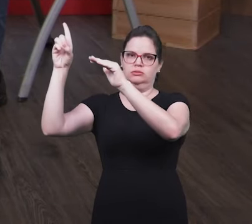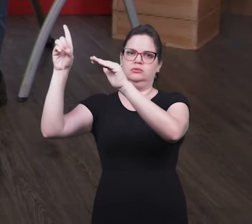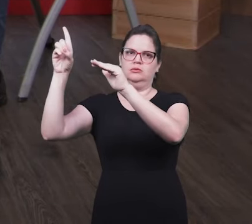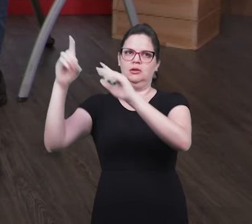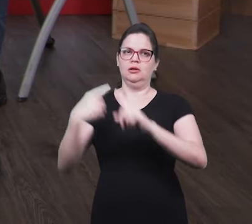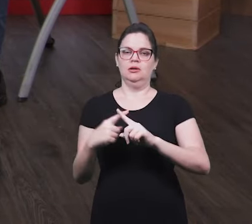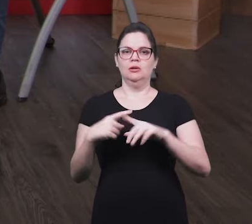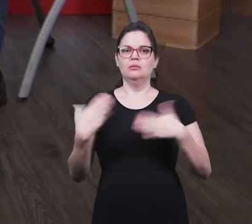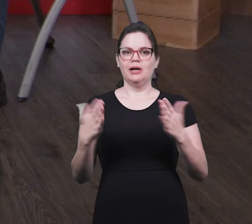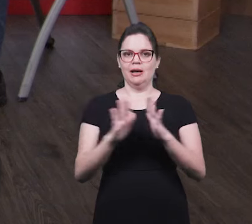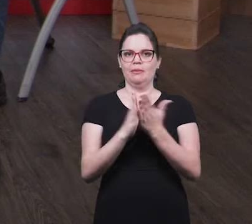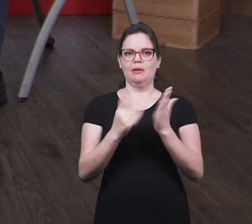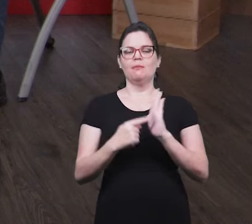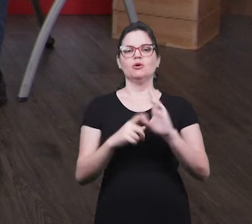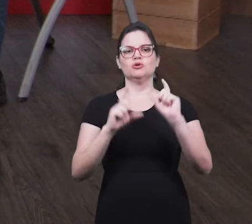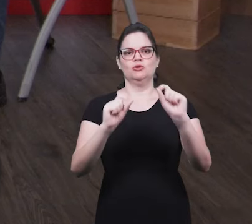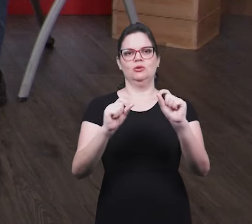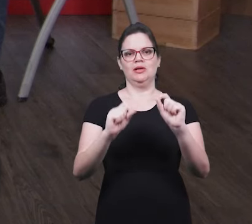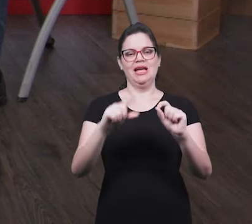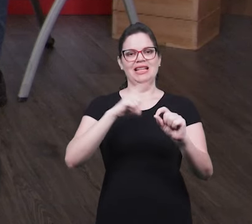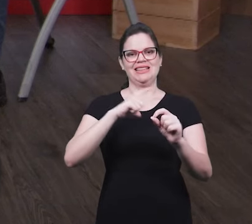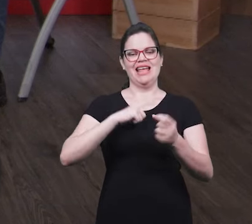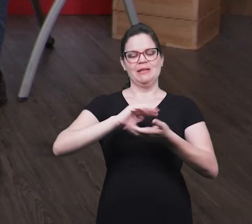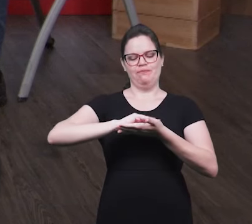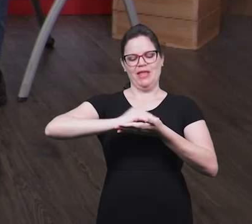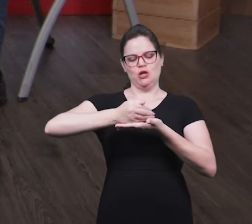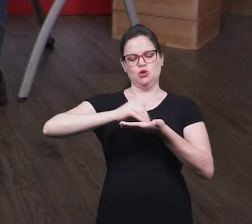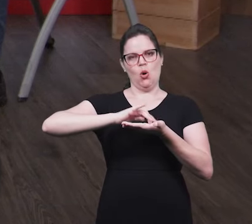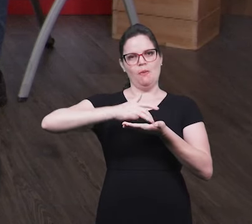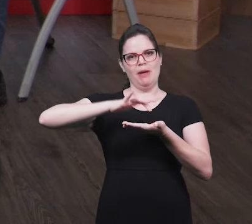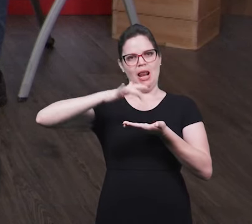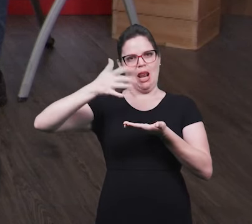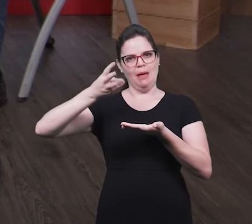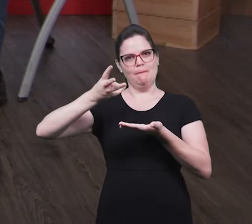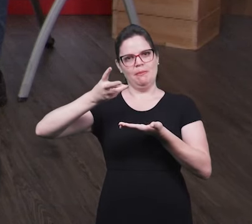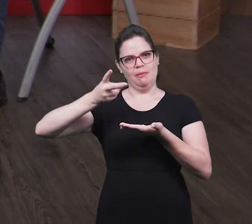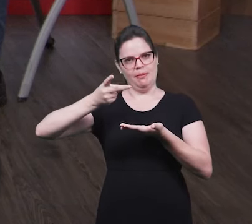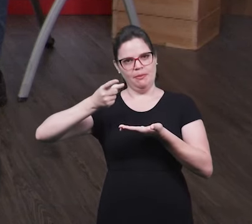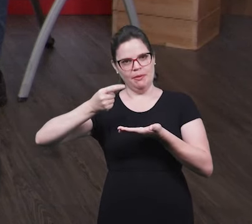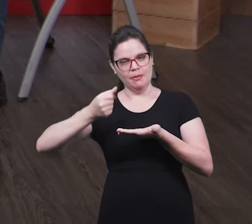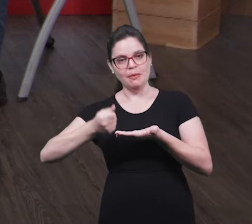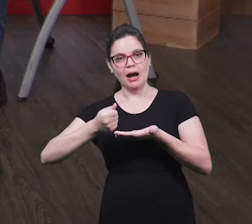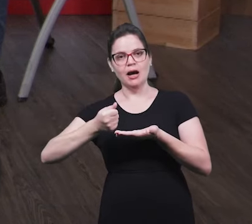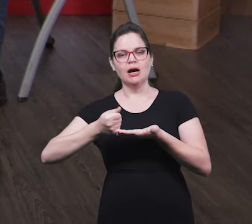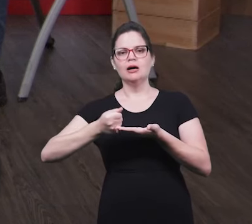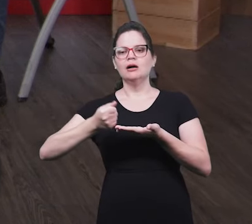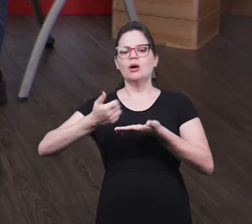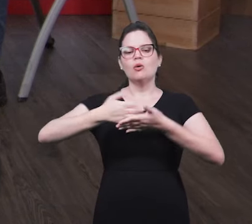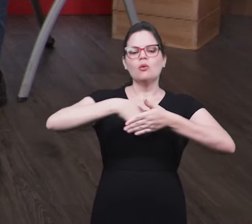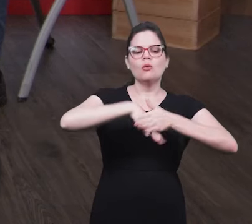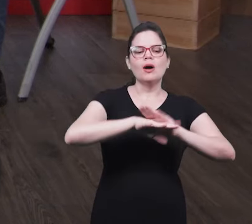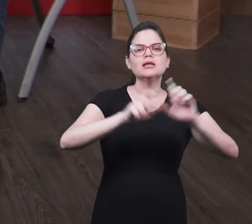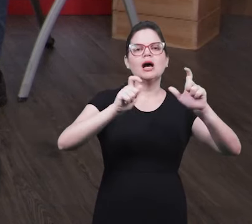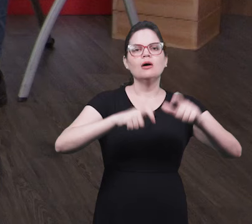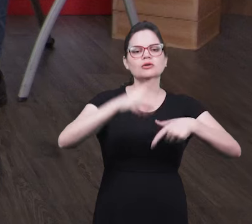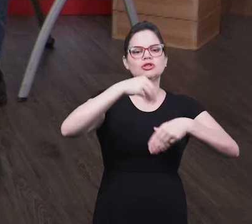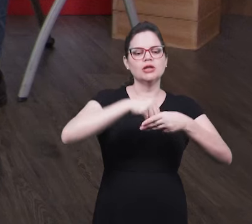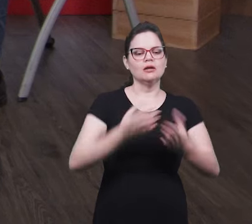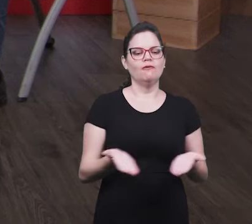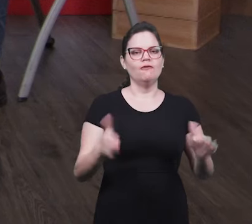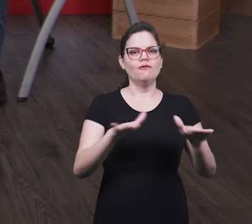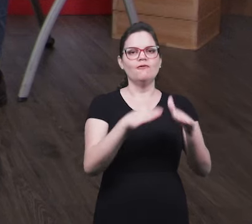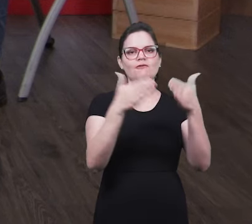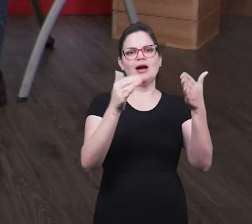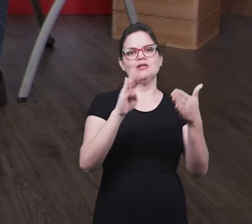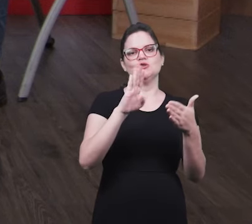em vasos de barro, para que a glória, o louvor, o poder seja dado a Deus, e não ao vaso. Pedro e João eram um vaso de